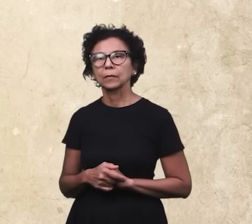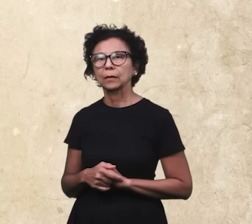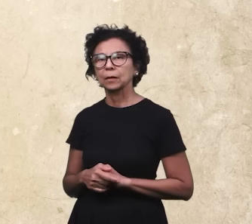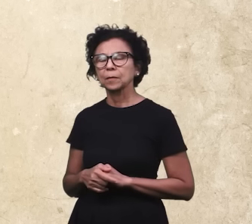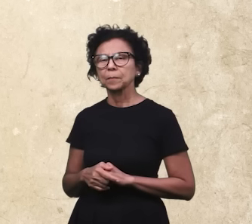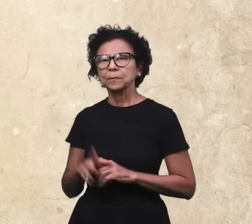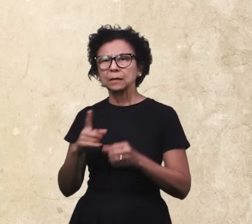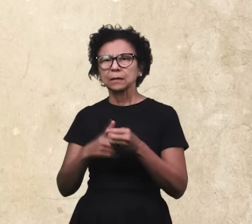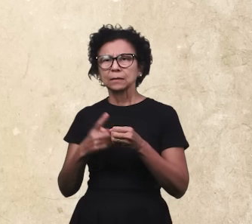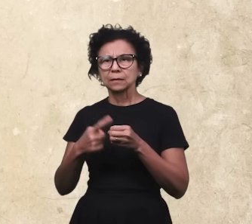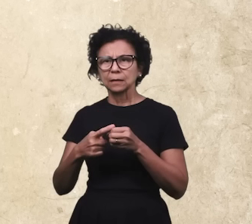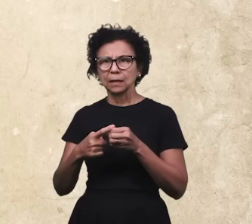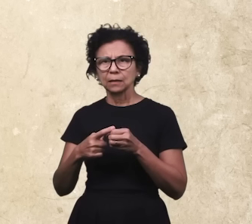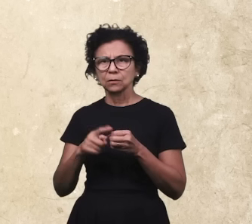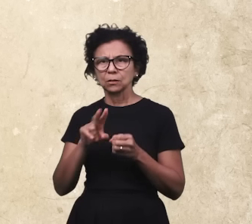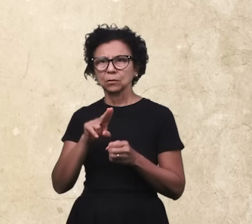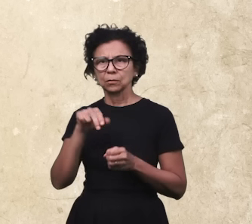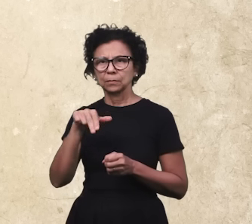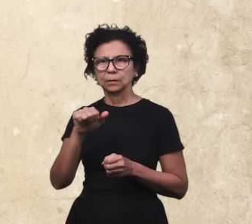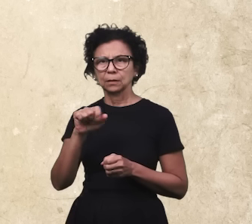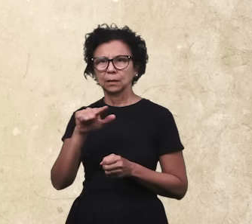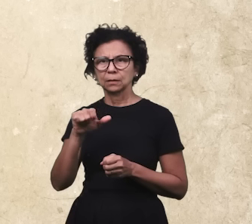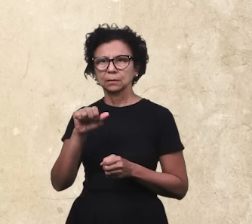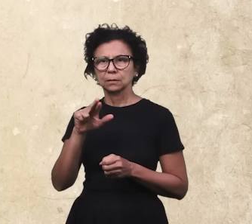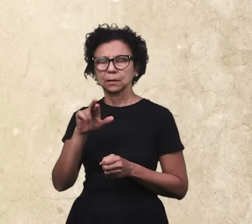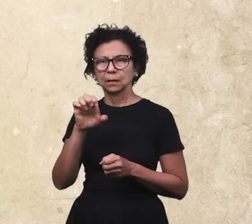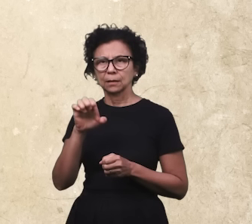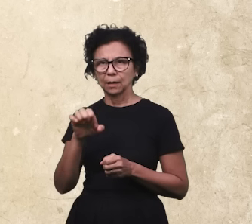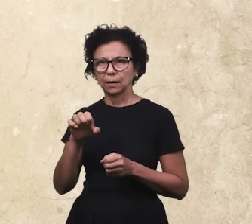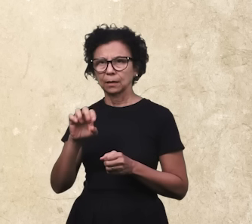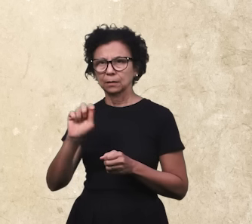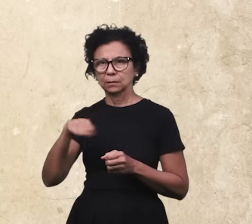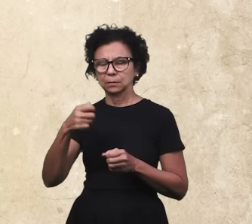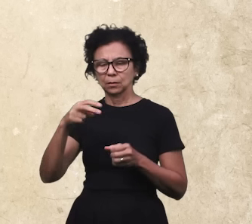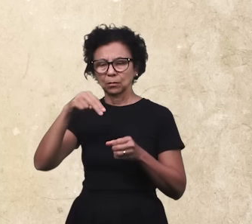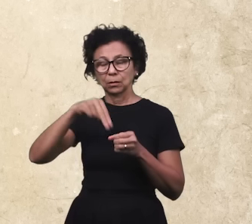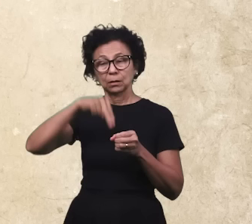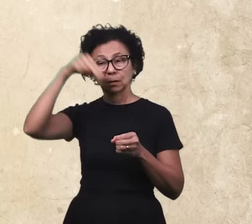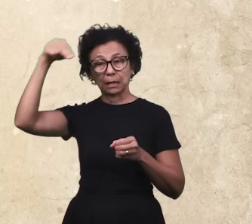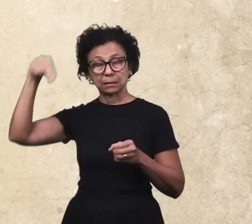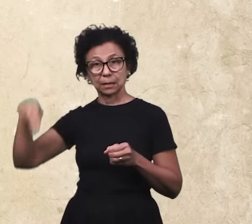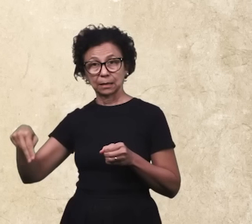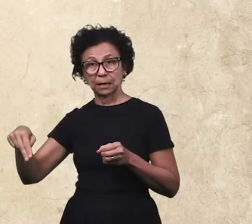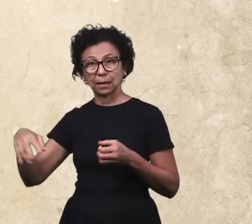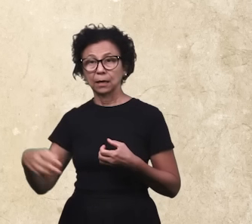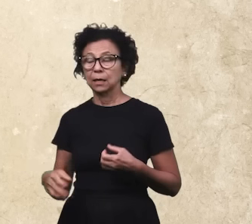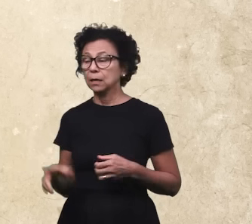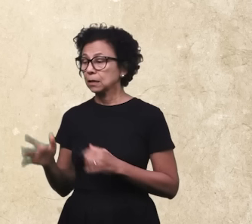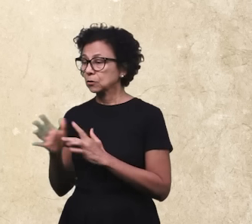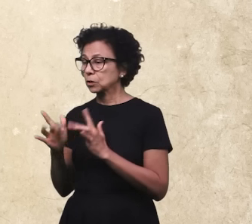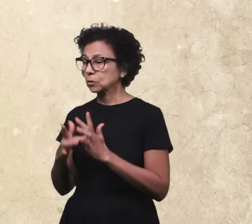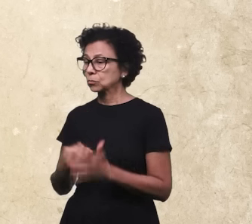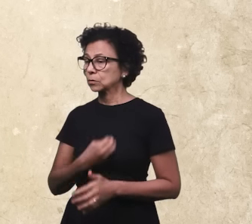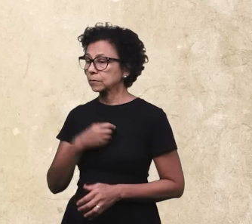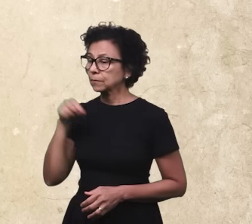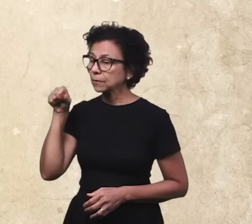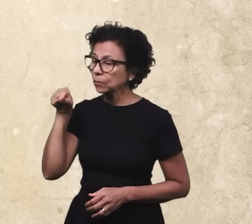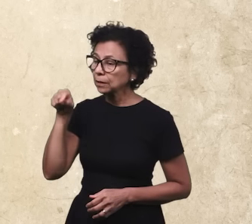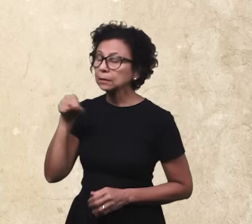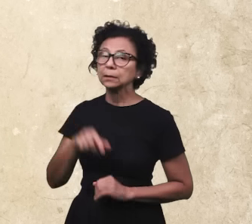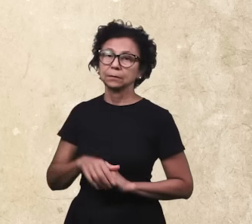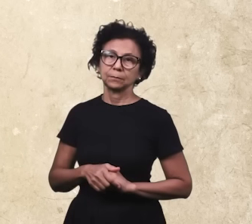numa cidade chamada Nazaré, é onde foi a infância de Jesus, não é? Para que se cumprisse o que fora